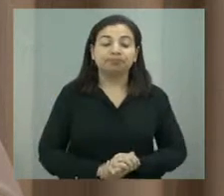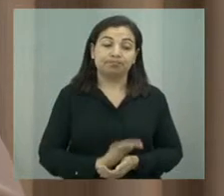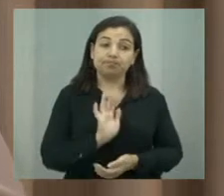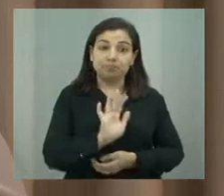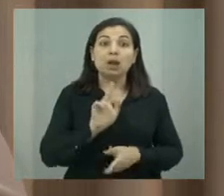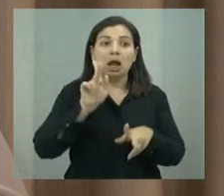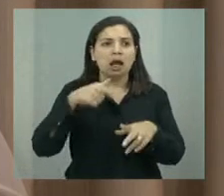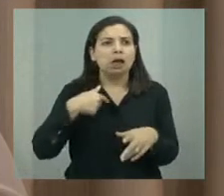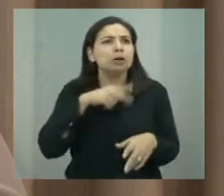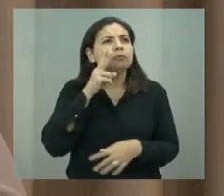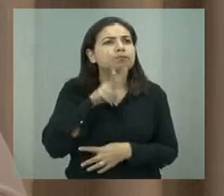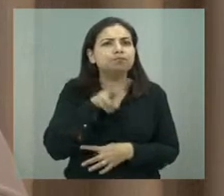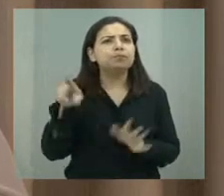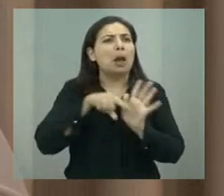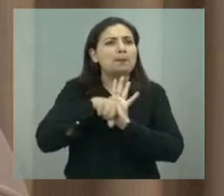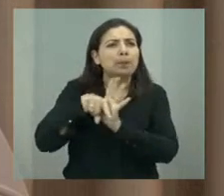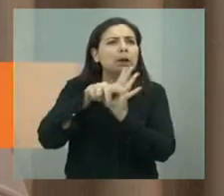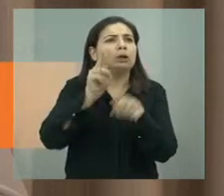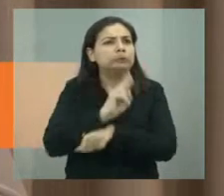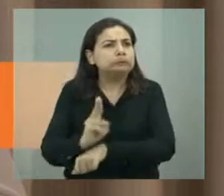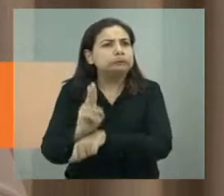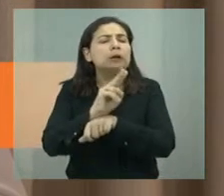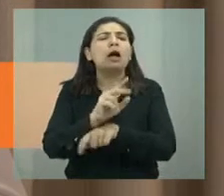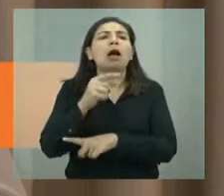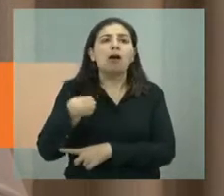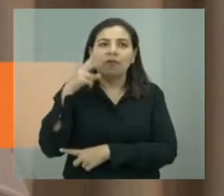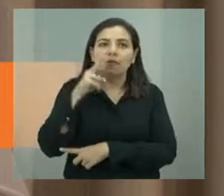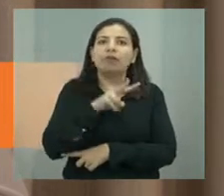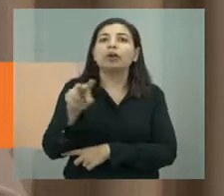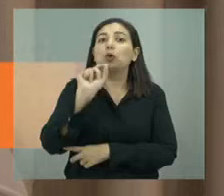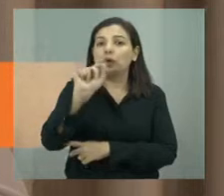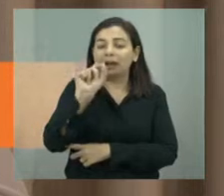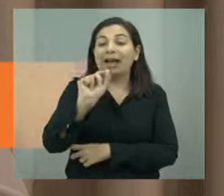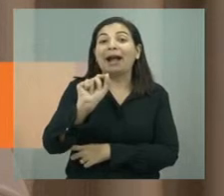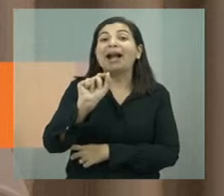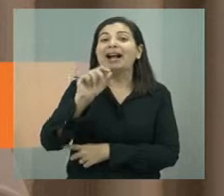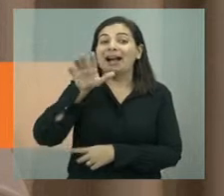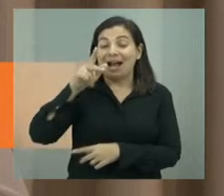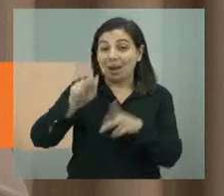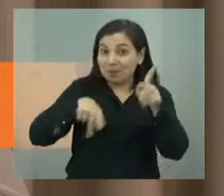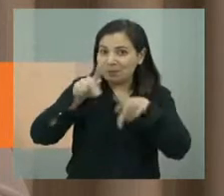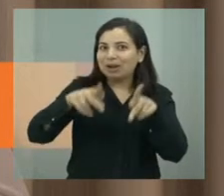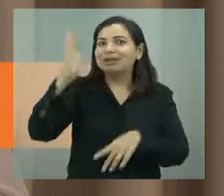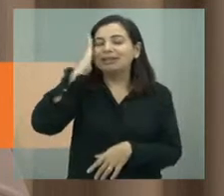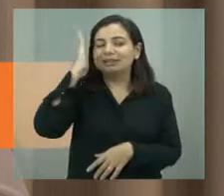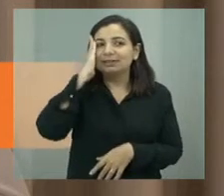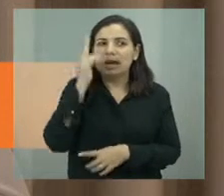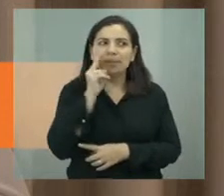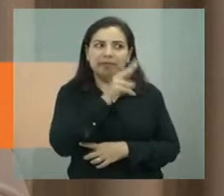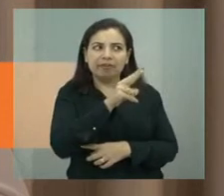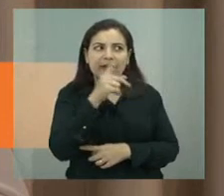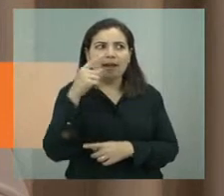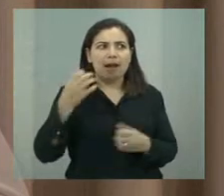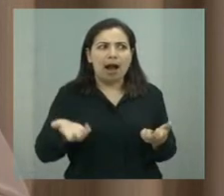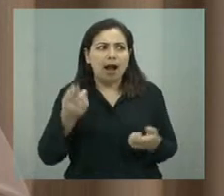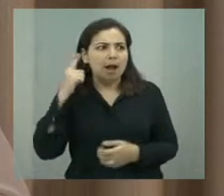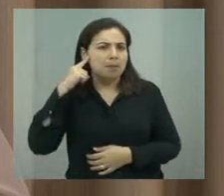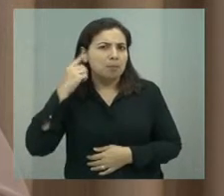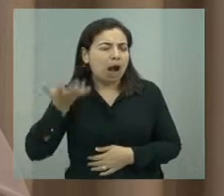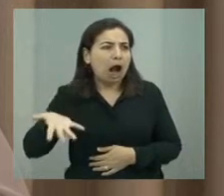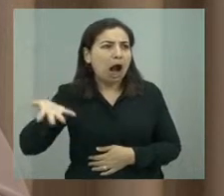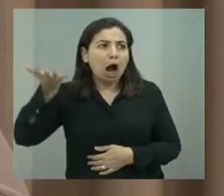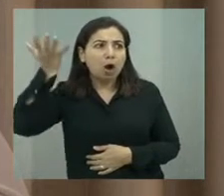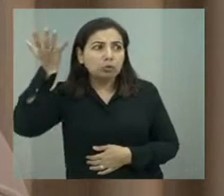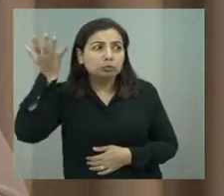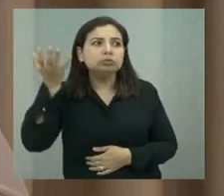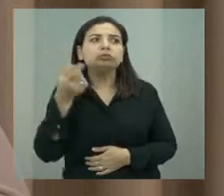mais consciente no sentido de denunciar, de saber que aquela prática é irregular. Tanto é que durante o